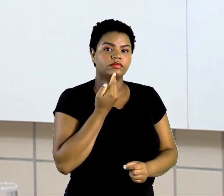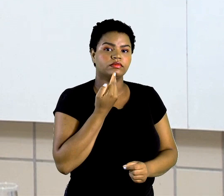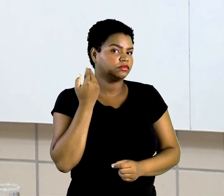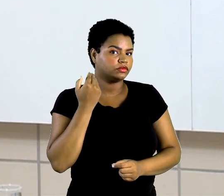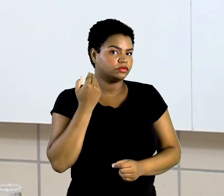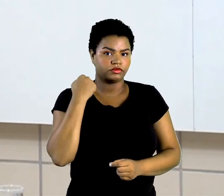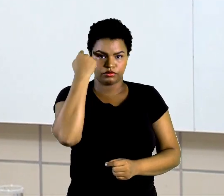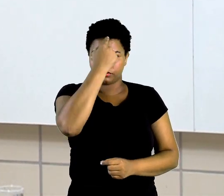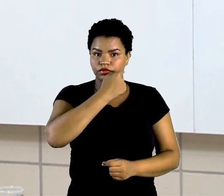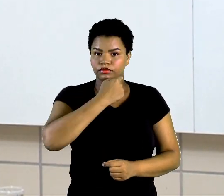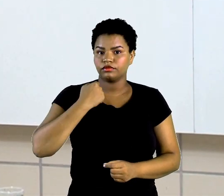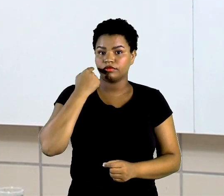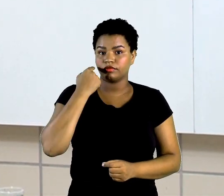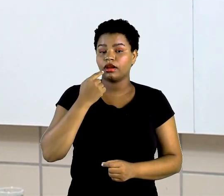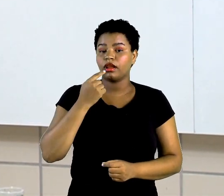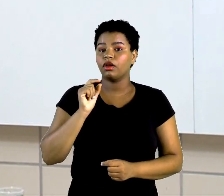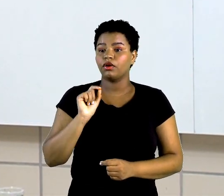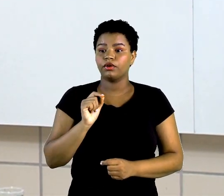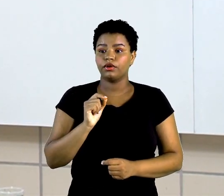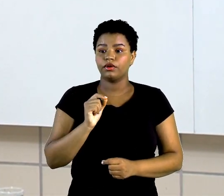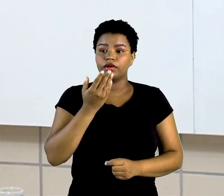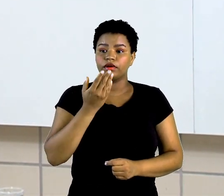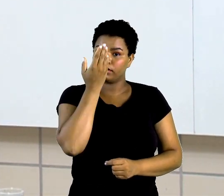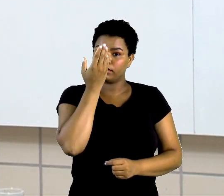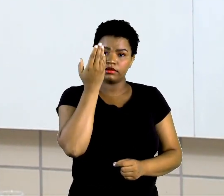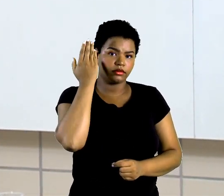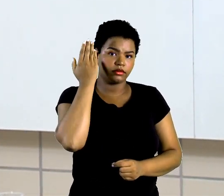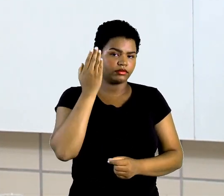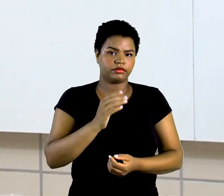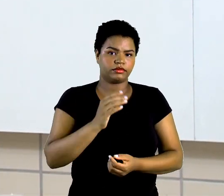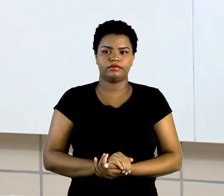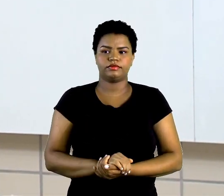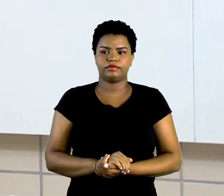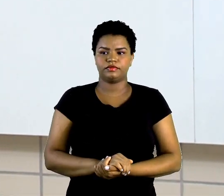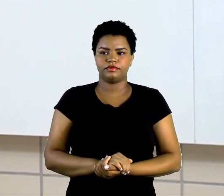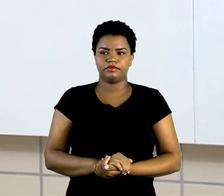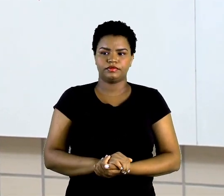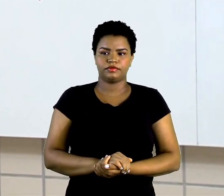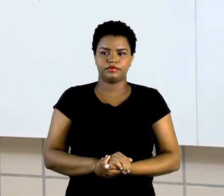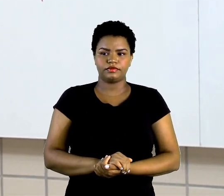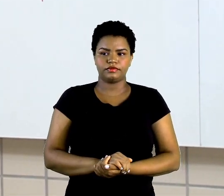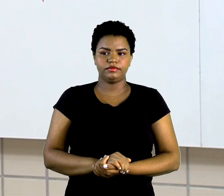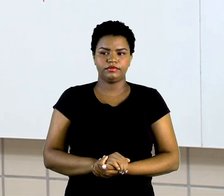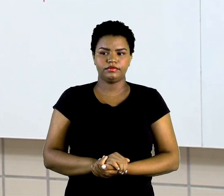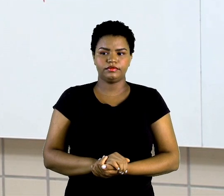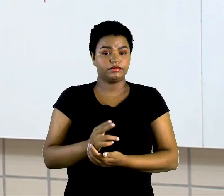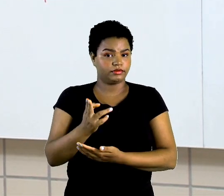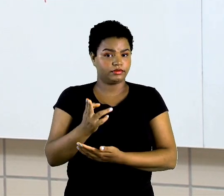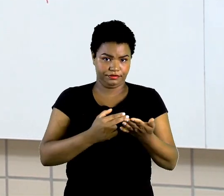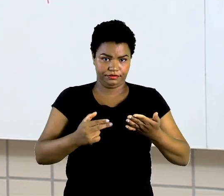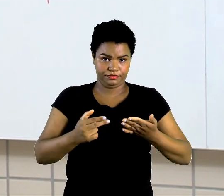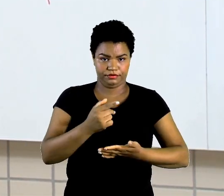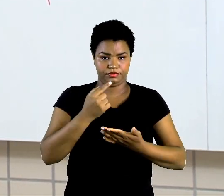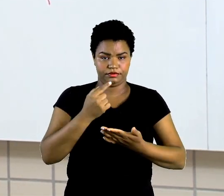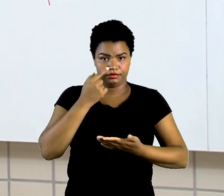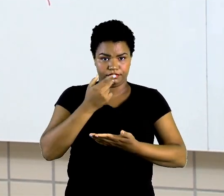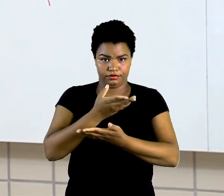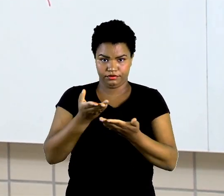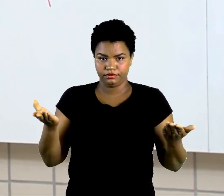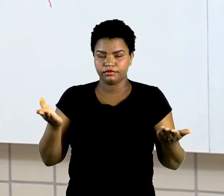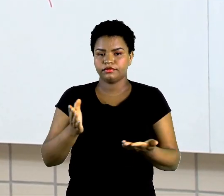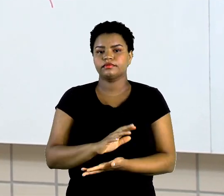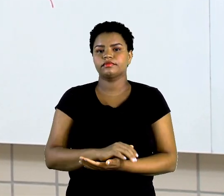rosto, é essa parte aqui desse lado. Aí vem aqui, ó, desenhei aqui para vocês